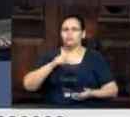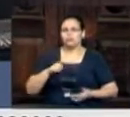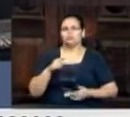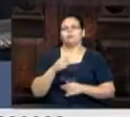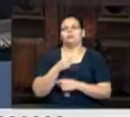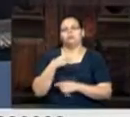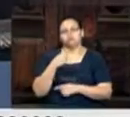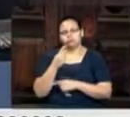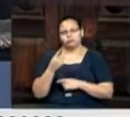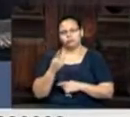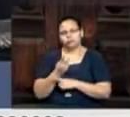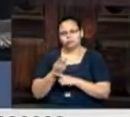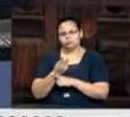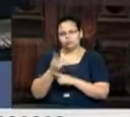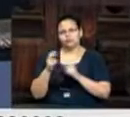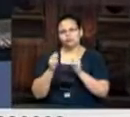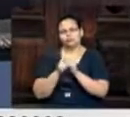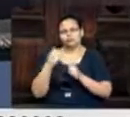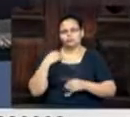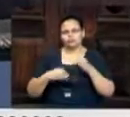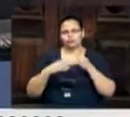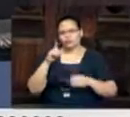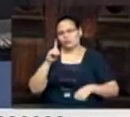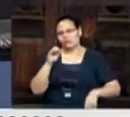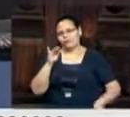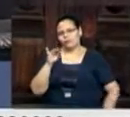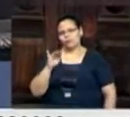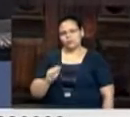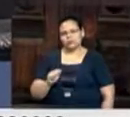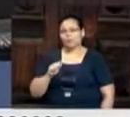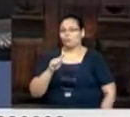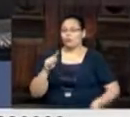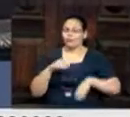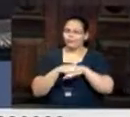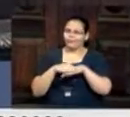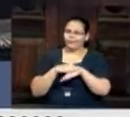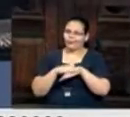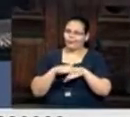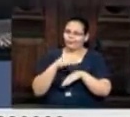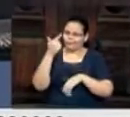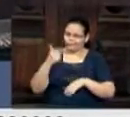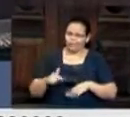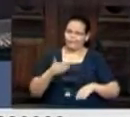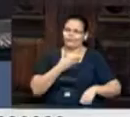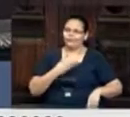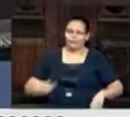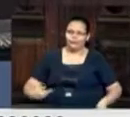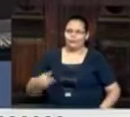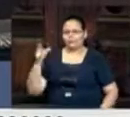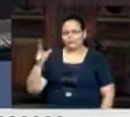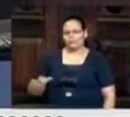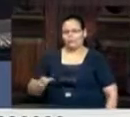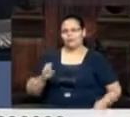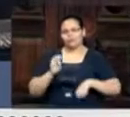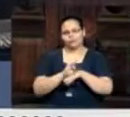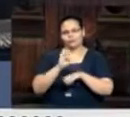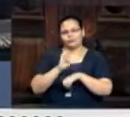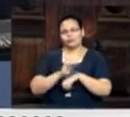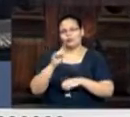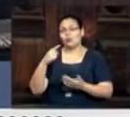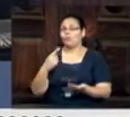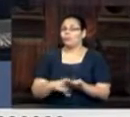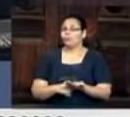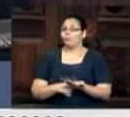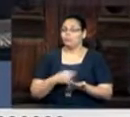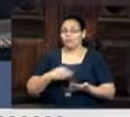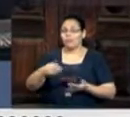a interlocução com a Defensoria, não para uma nova conversa com o governo do Estado. Sim, queremos conversar com o governo do Estado sobre o cumprimento do